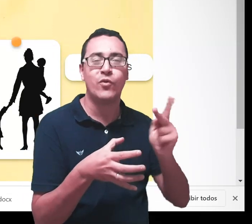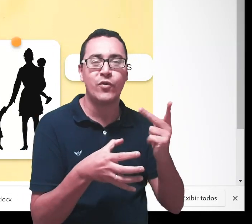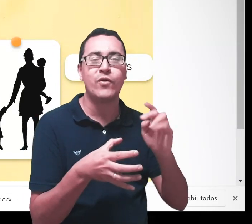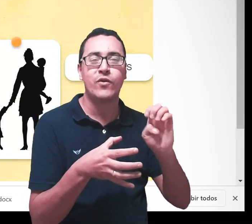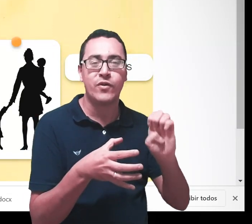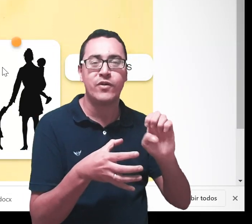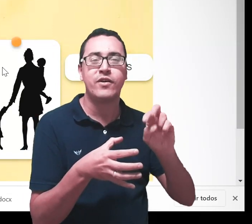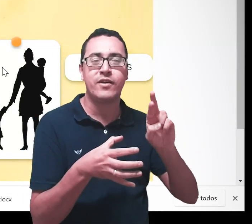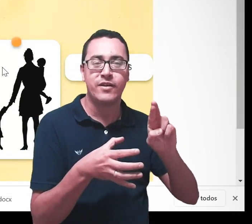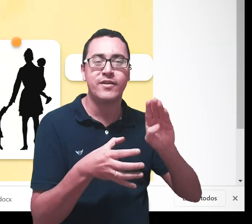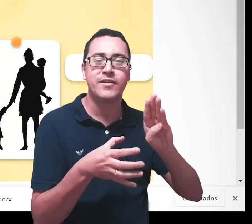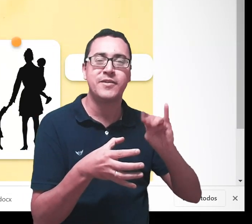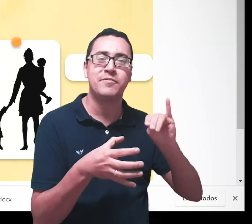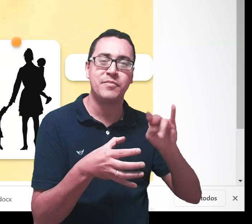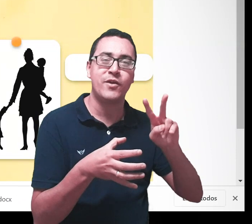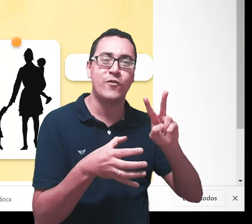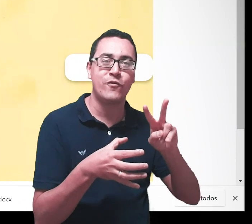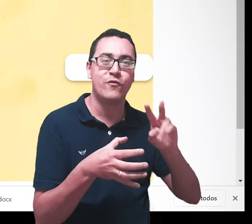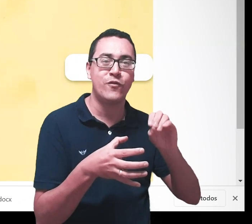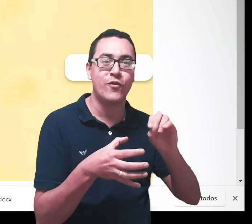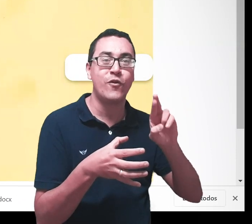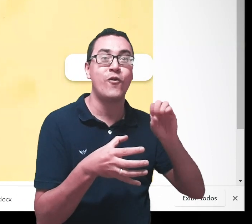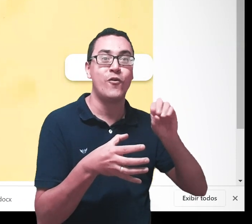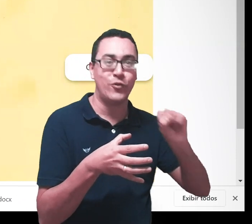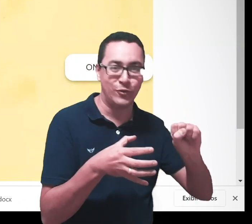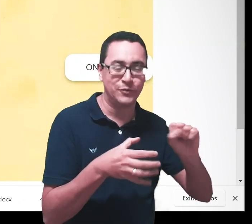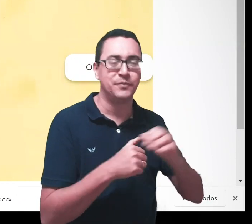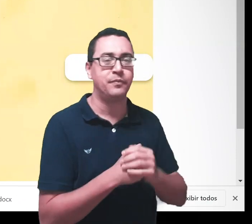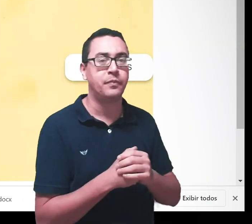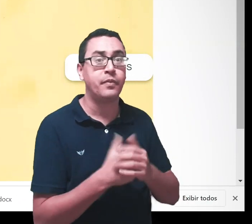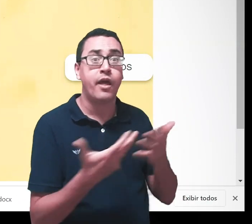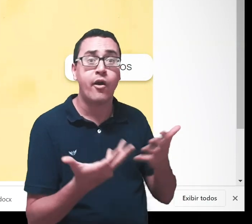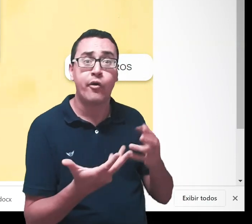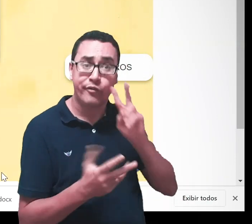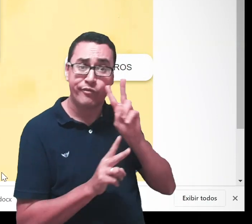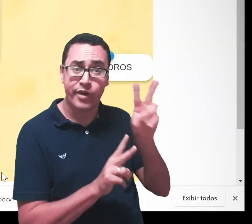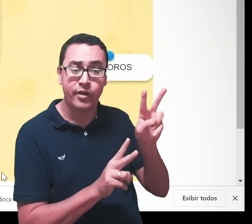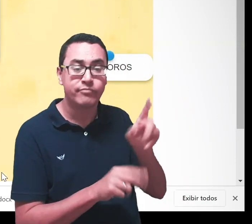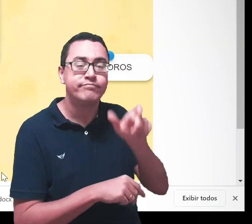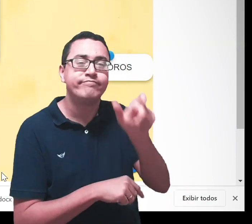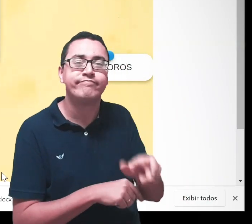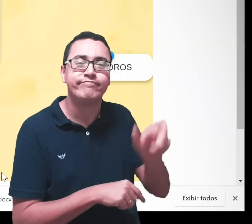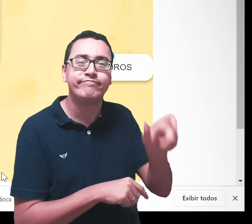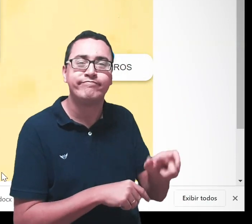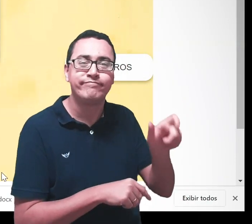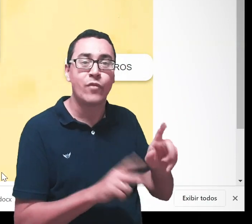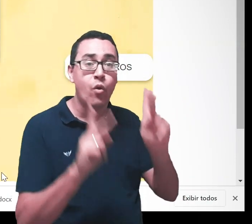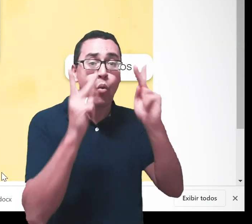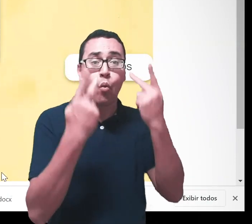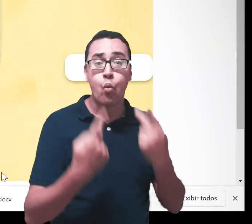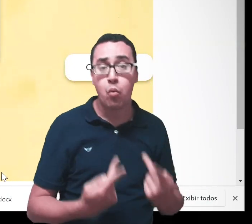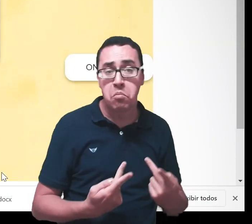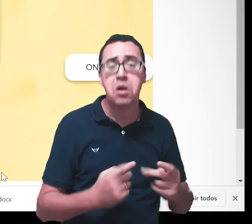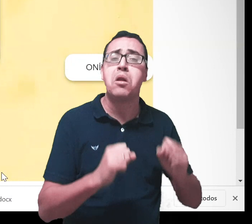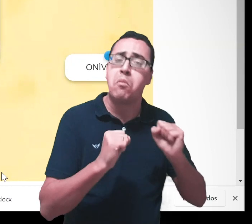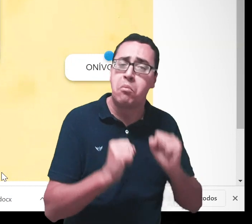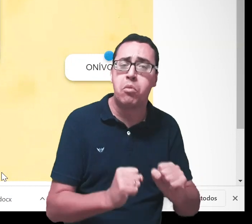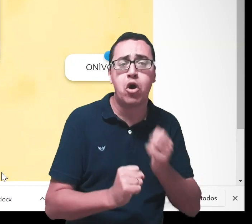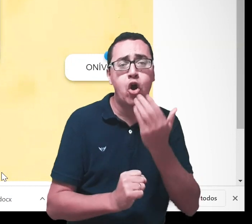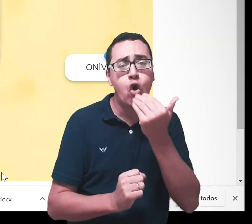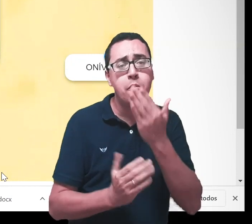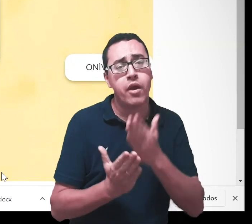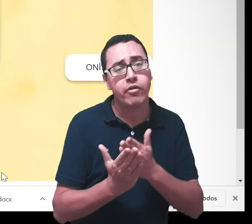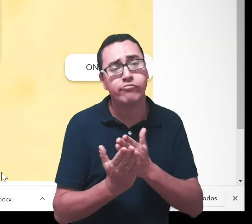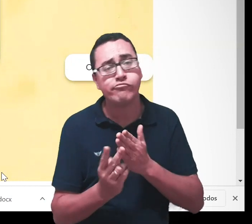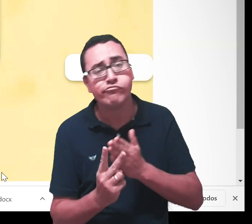herbívoro. E nós temos aqui a espécie humana, que pode se alimentar tanto